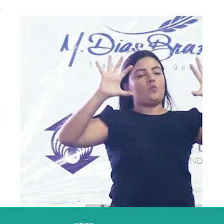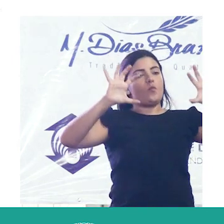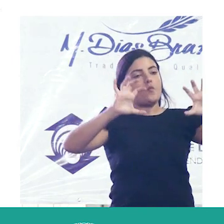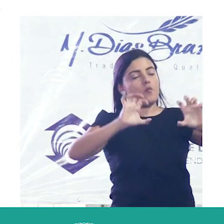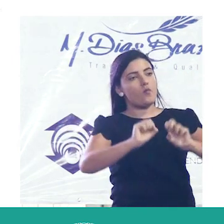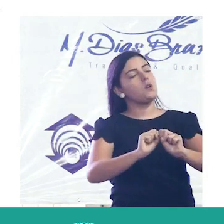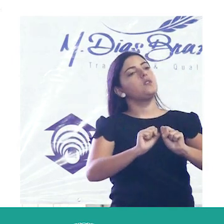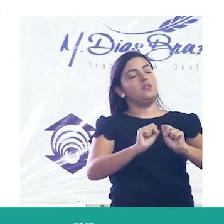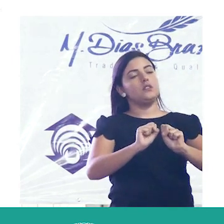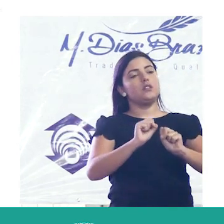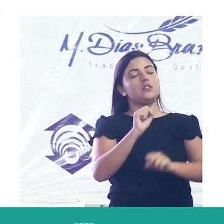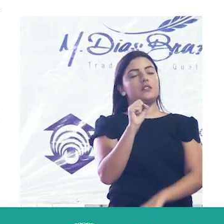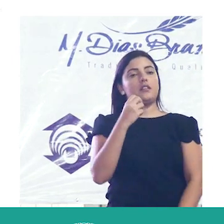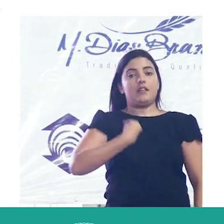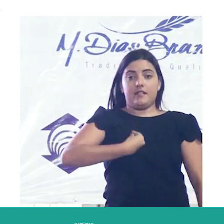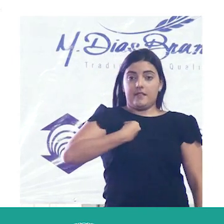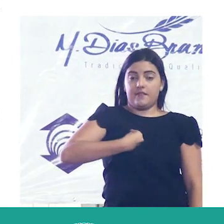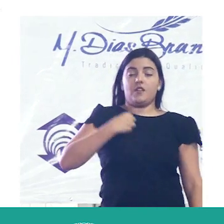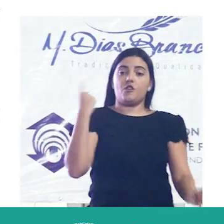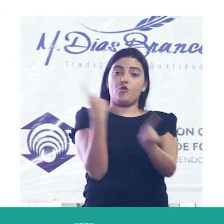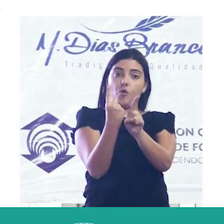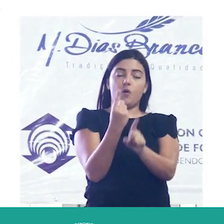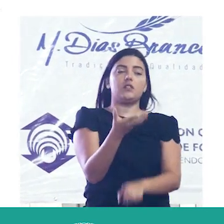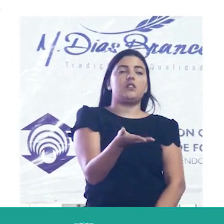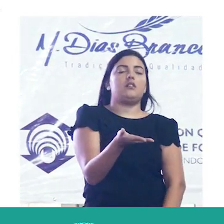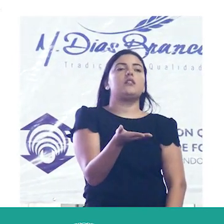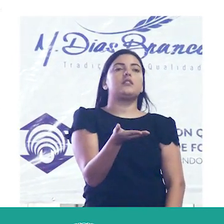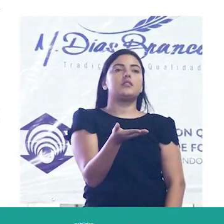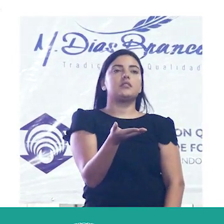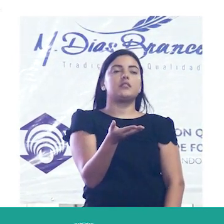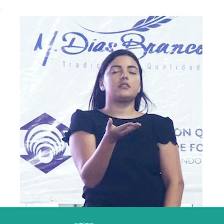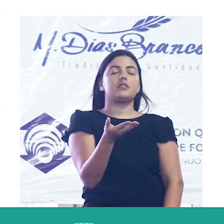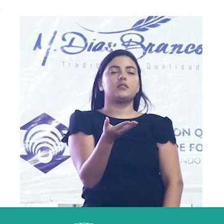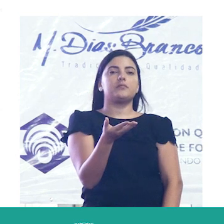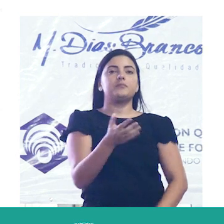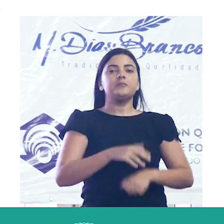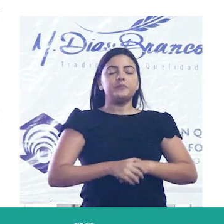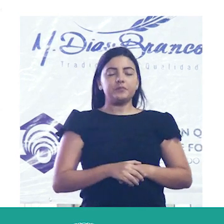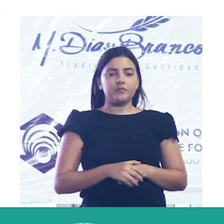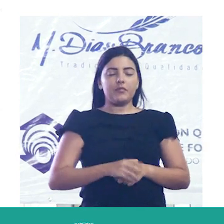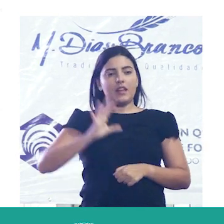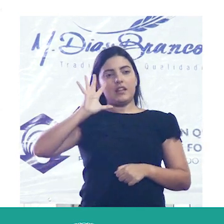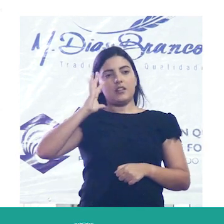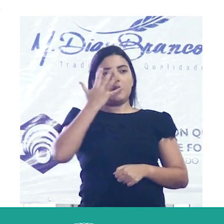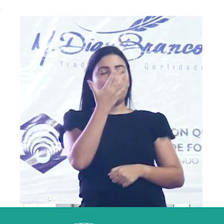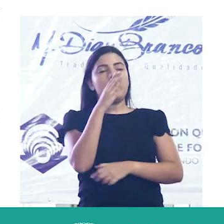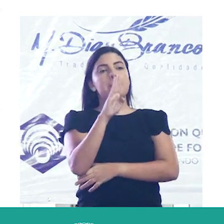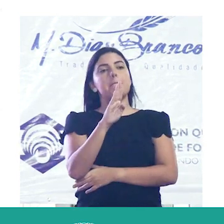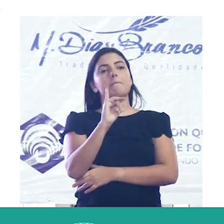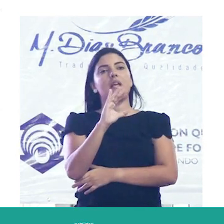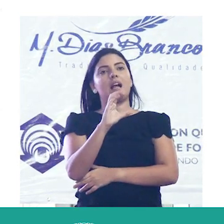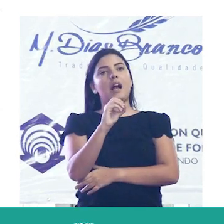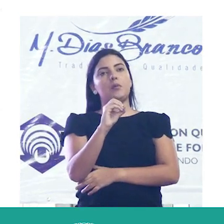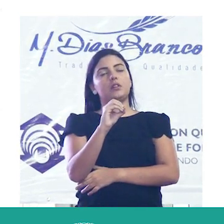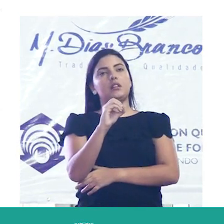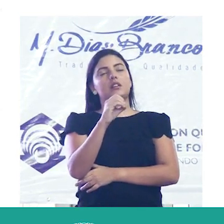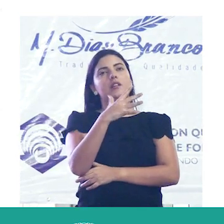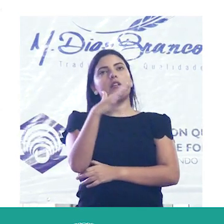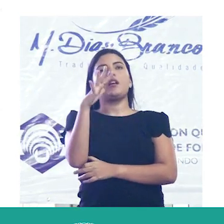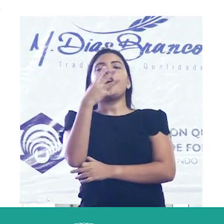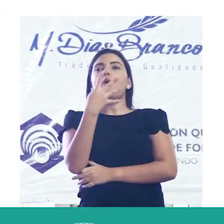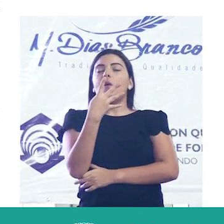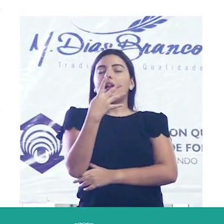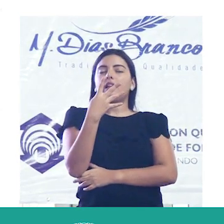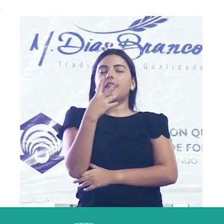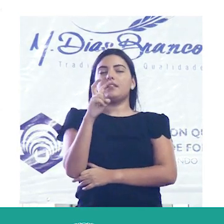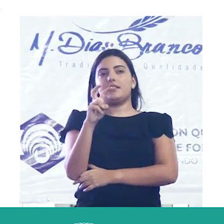a redução de sulfato presente no sulfato de chumbo é feita via lixiviação com solução de carbonato de sódio 1 molar a 45